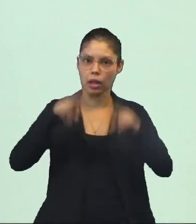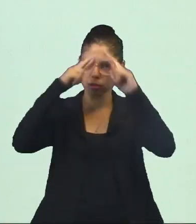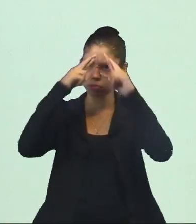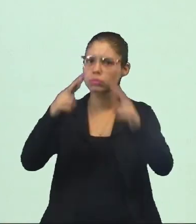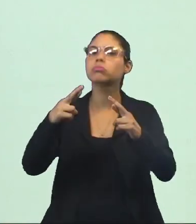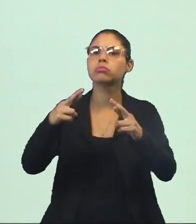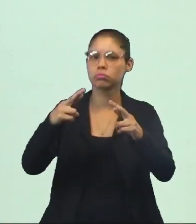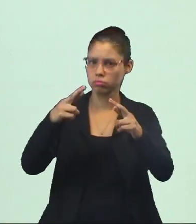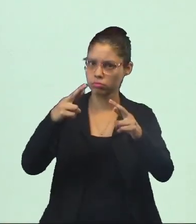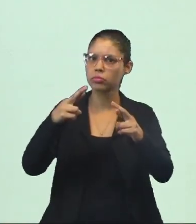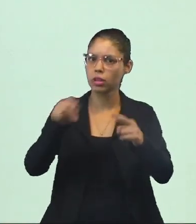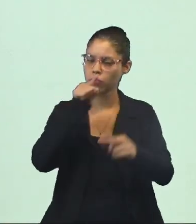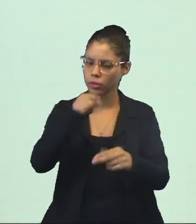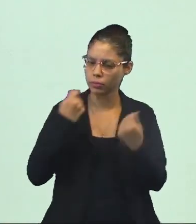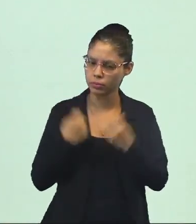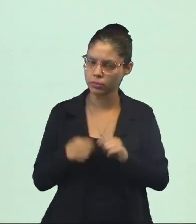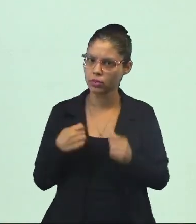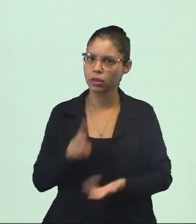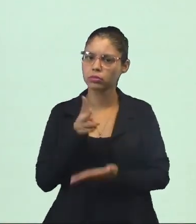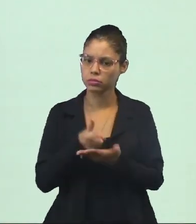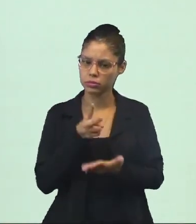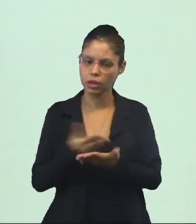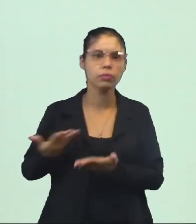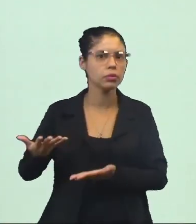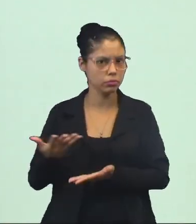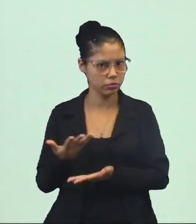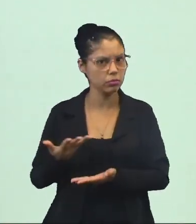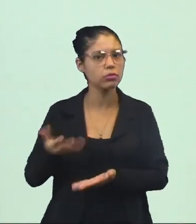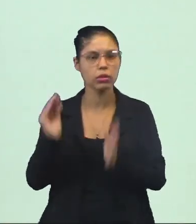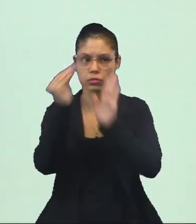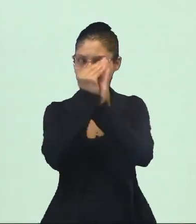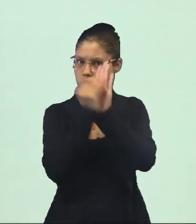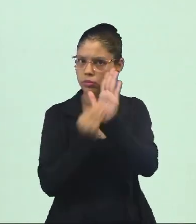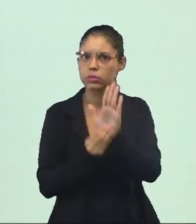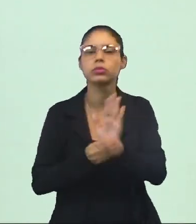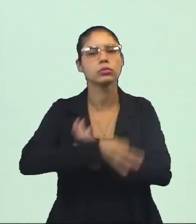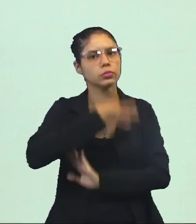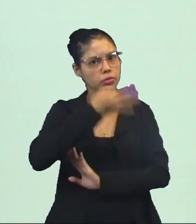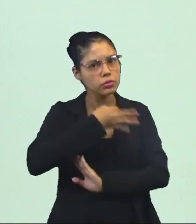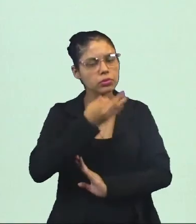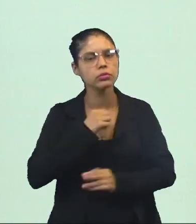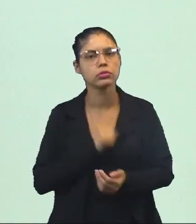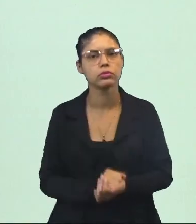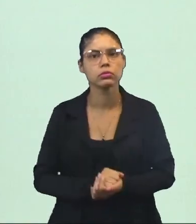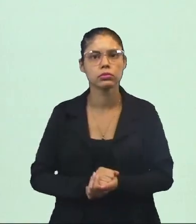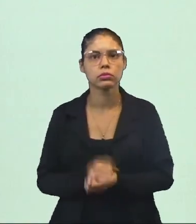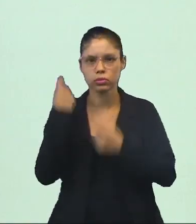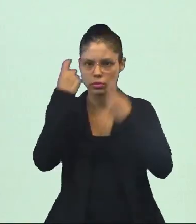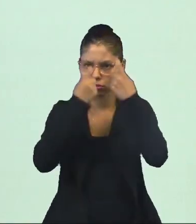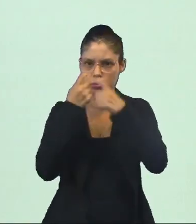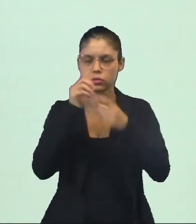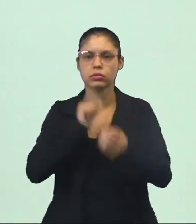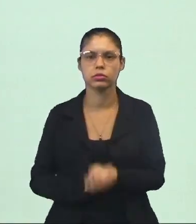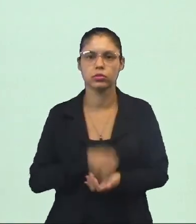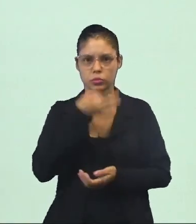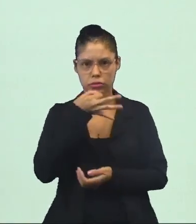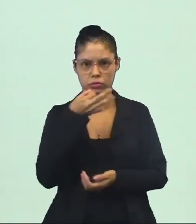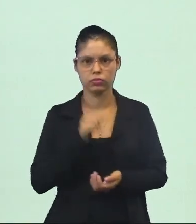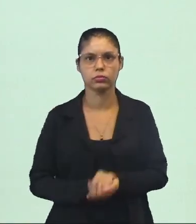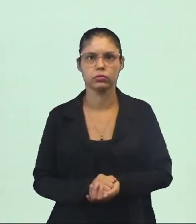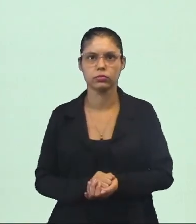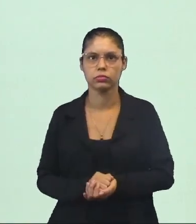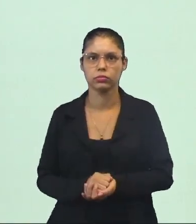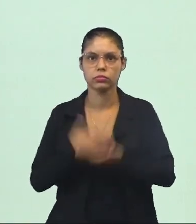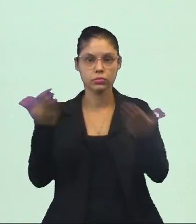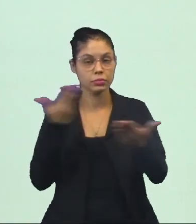respeito, né? E você deve sempre embasar em fatos, em argumentos, para expressar a sua opinião.